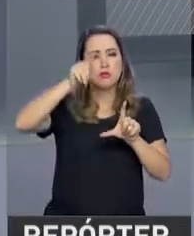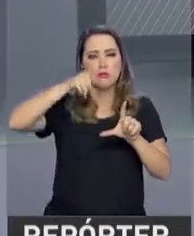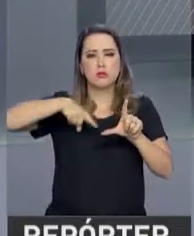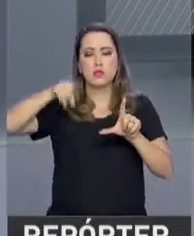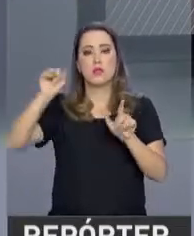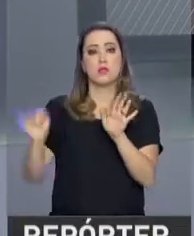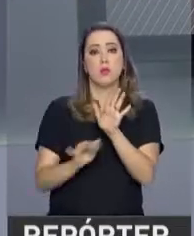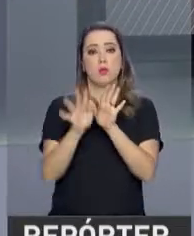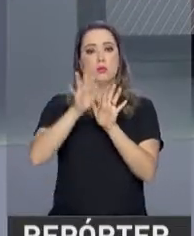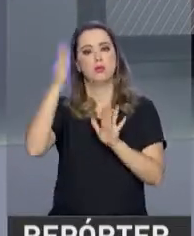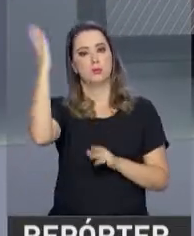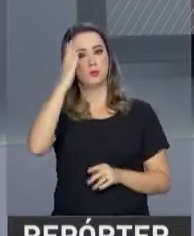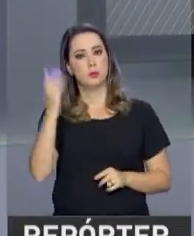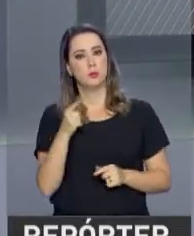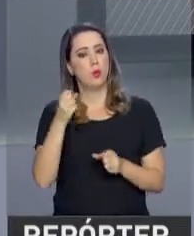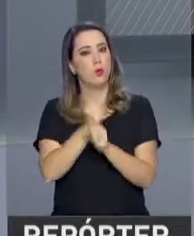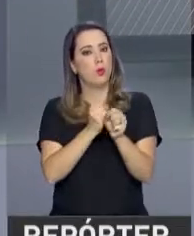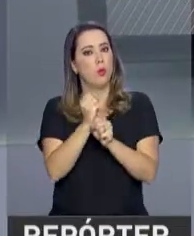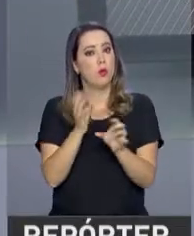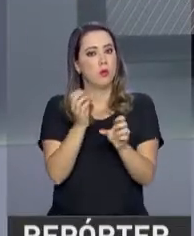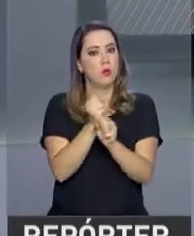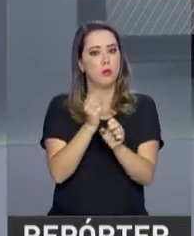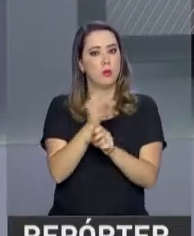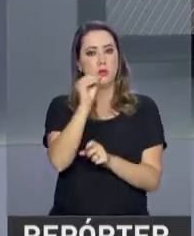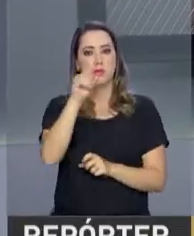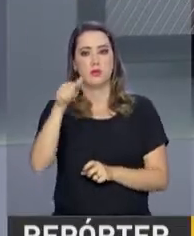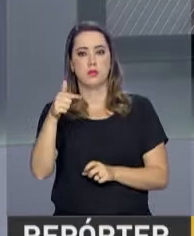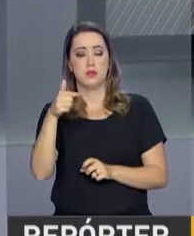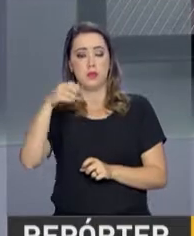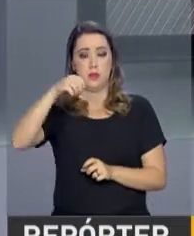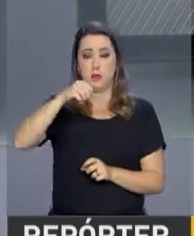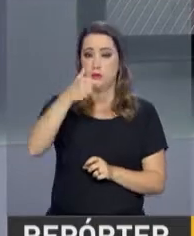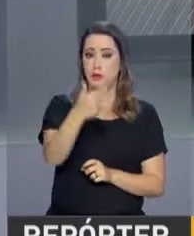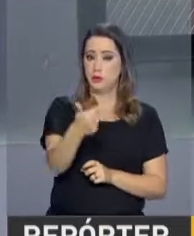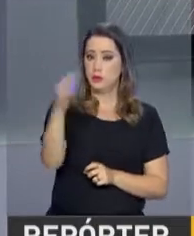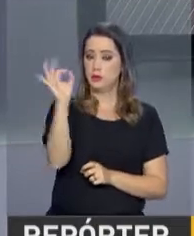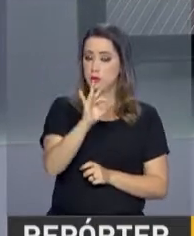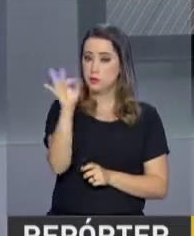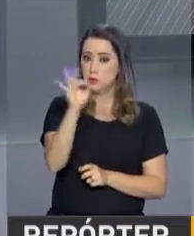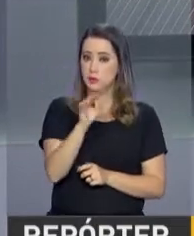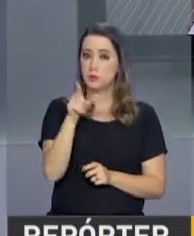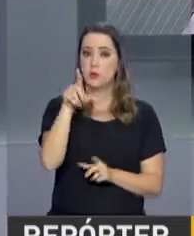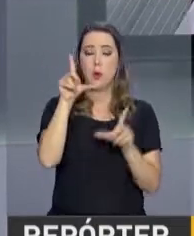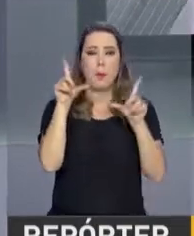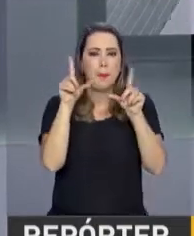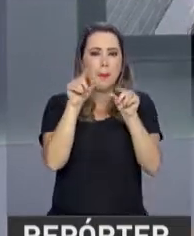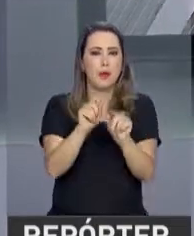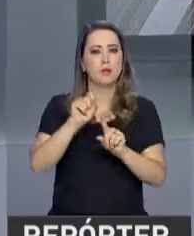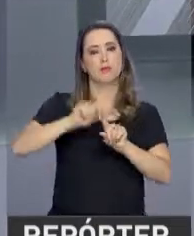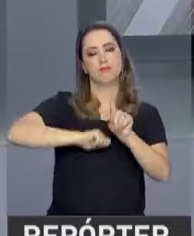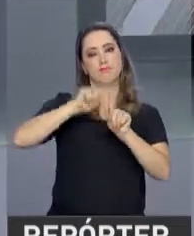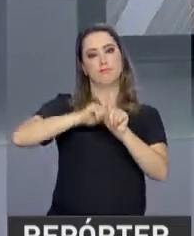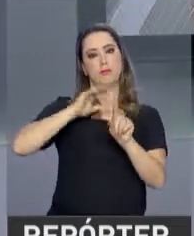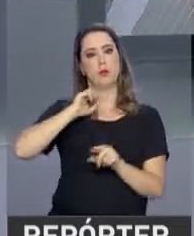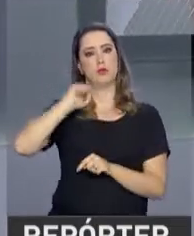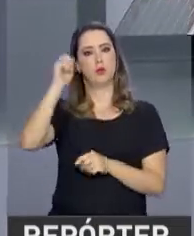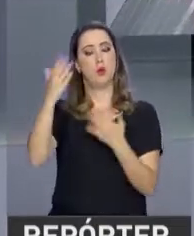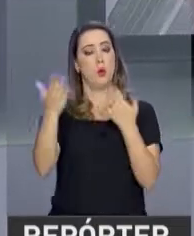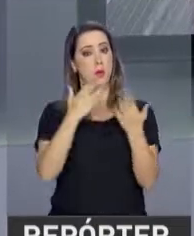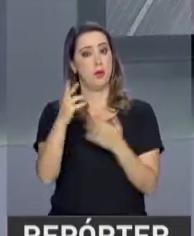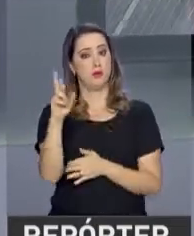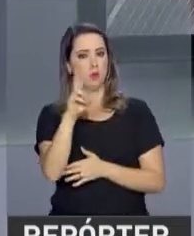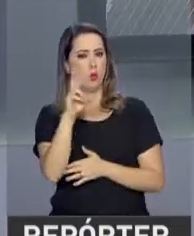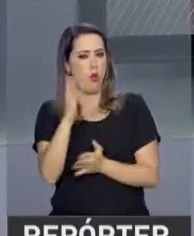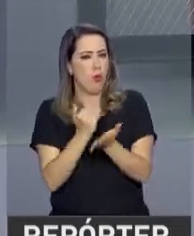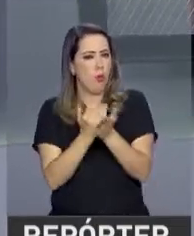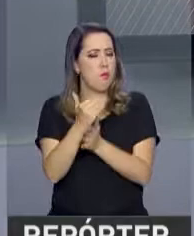do brasil no ano o acumulado foi de 0,92 por cento é o menor para um mês de abril desde a implantação